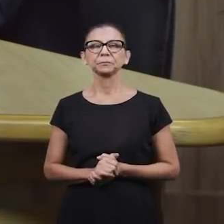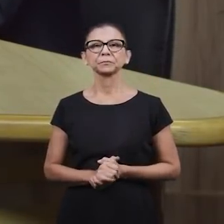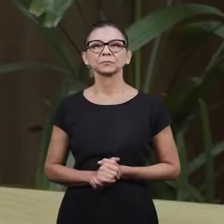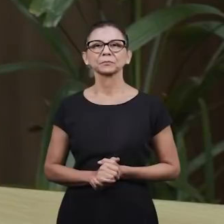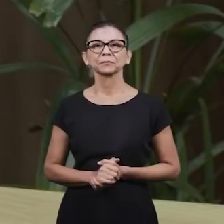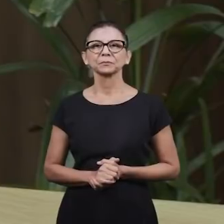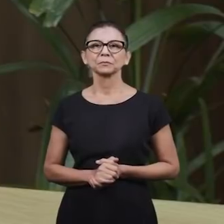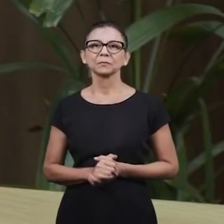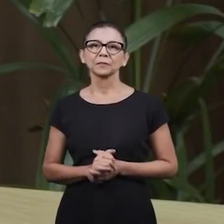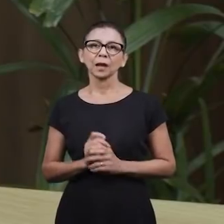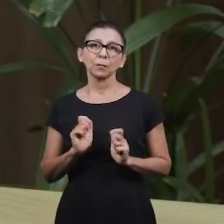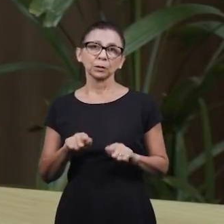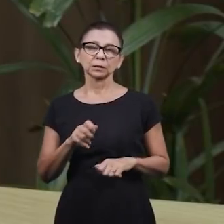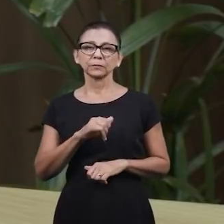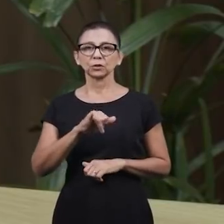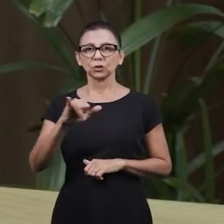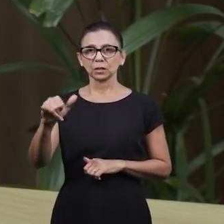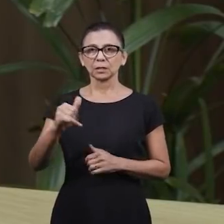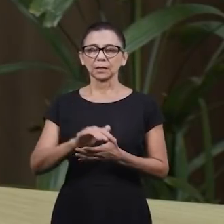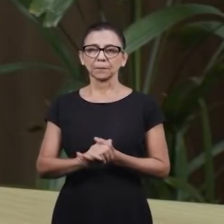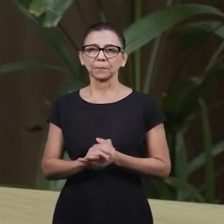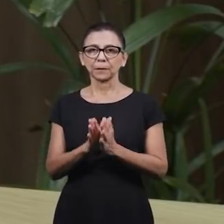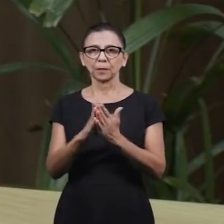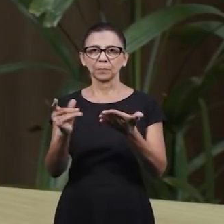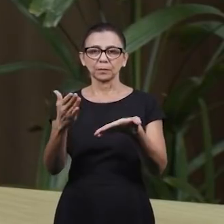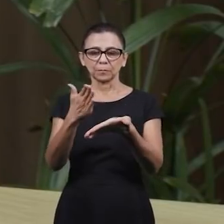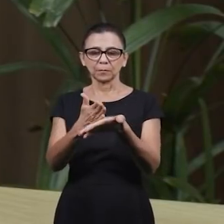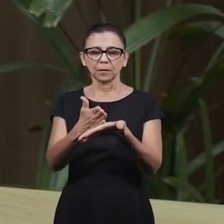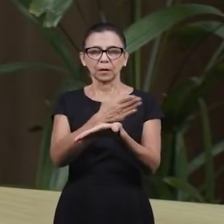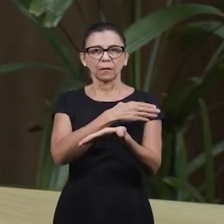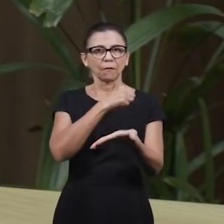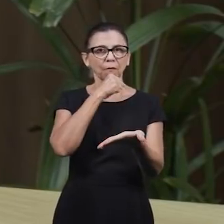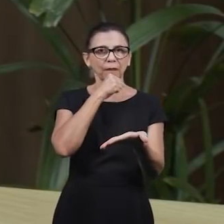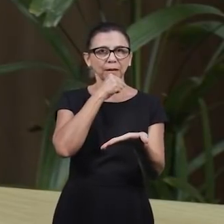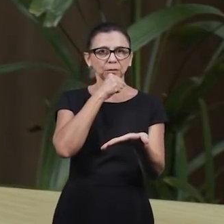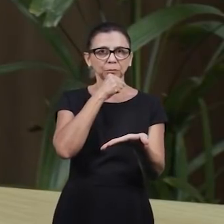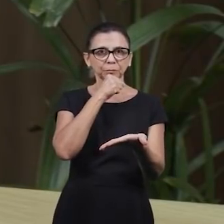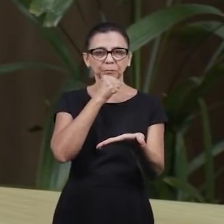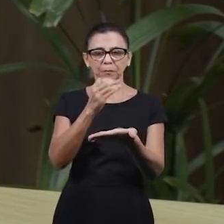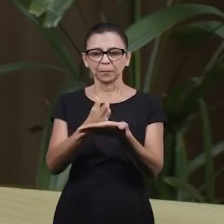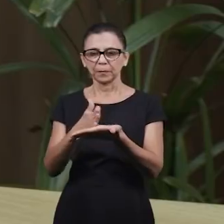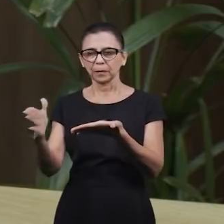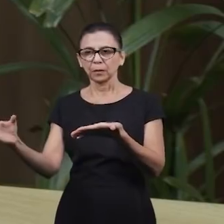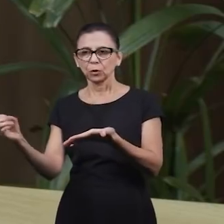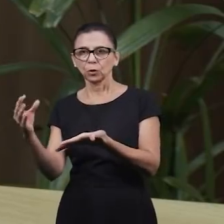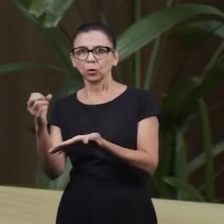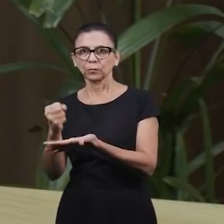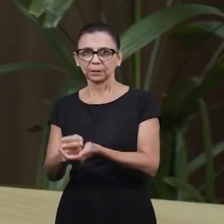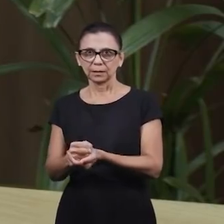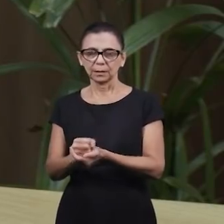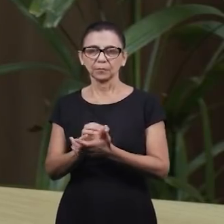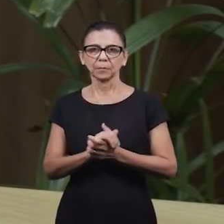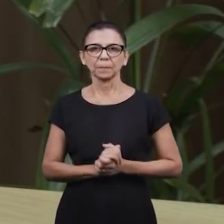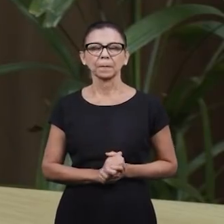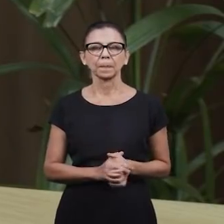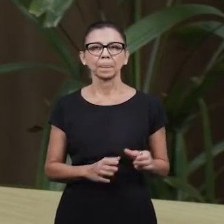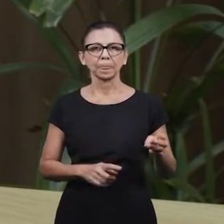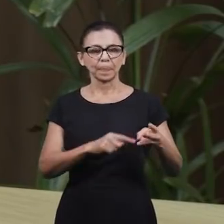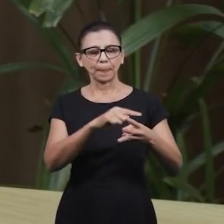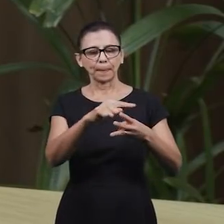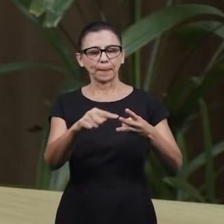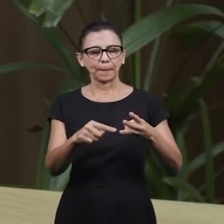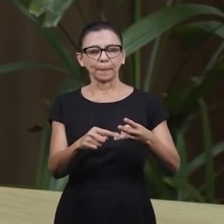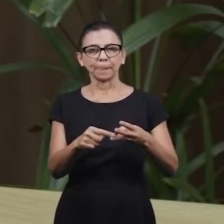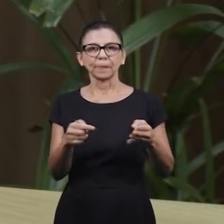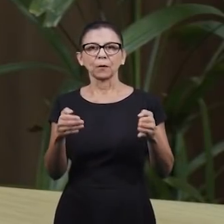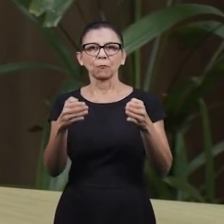que a Bíblia ela está dividida entre Velho e Novo Testamento e ela está direcionada a 3 tipos